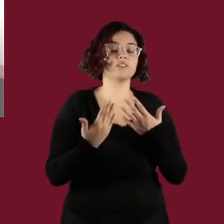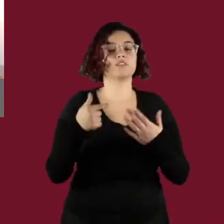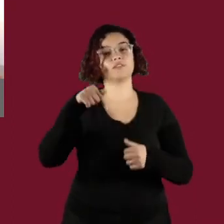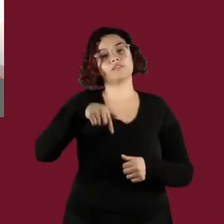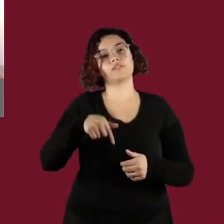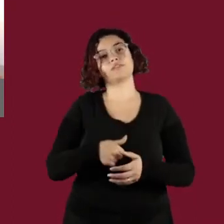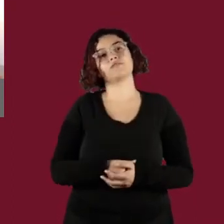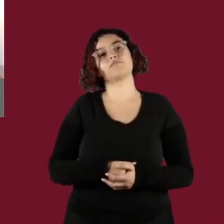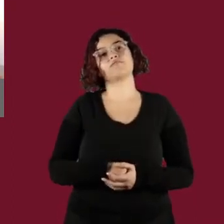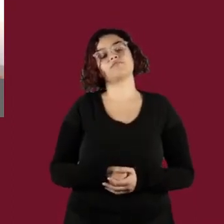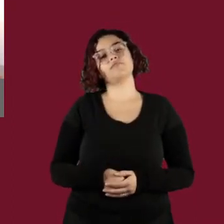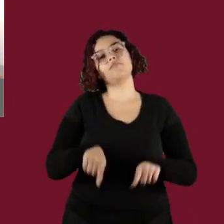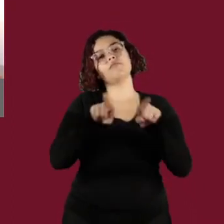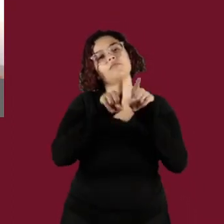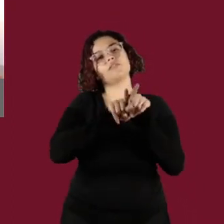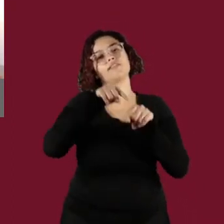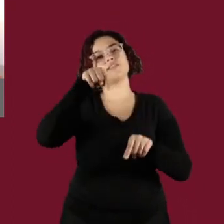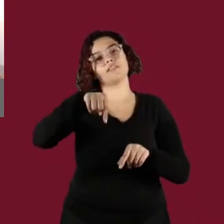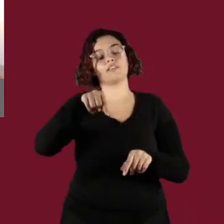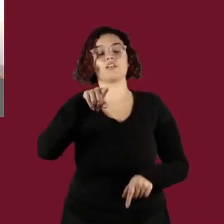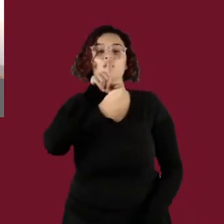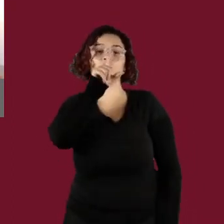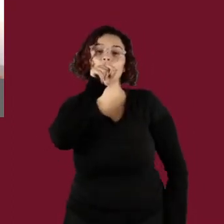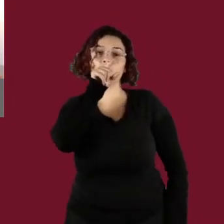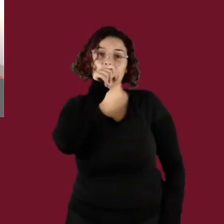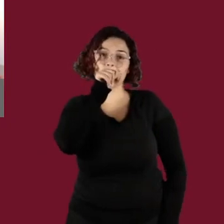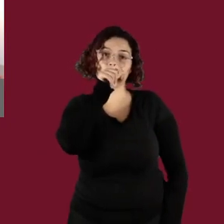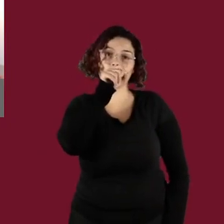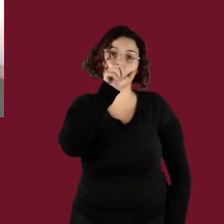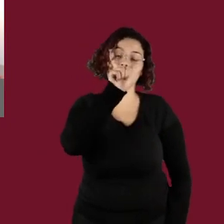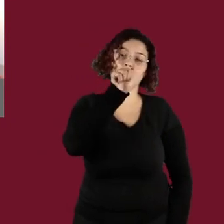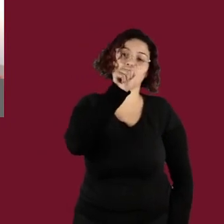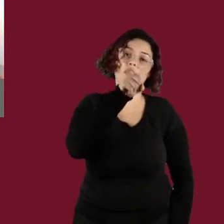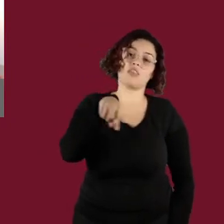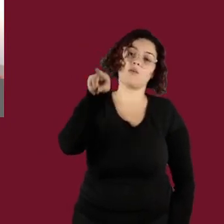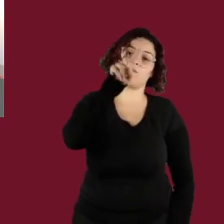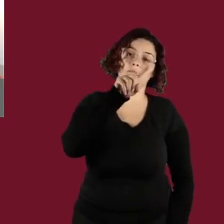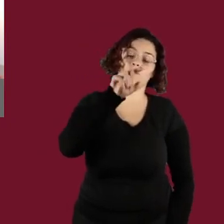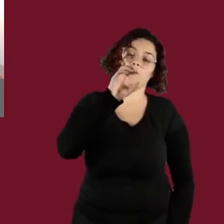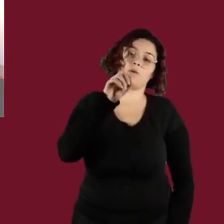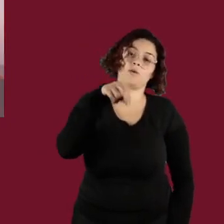na nossa página no Twitter, que é @ononews.